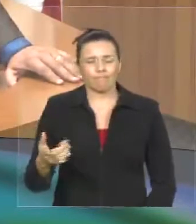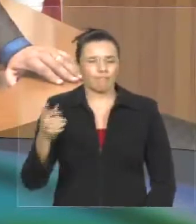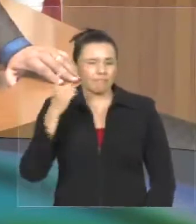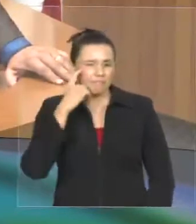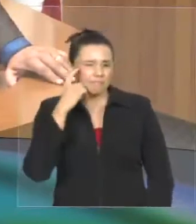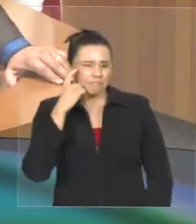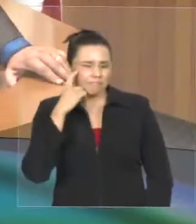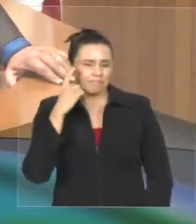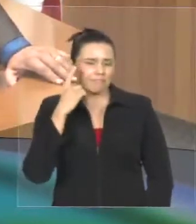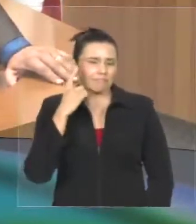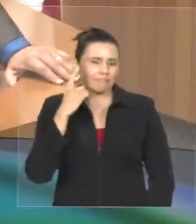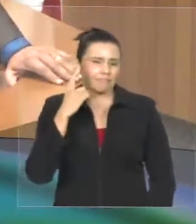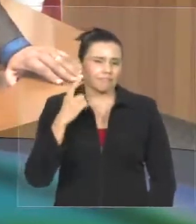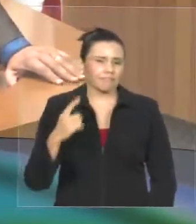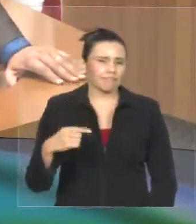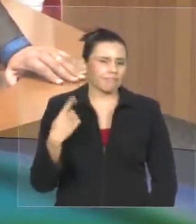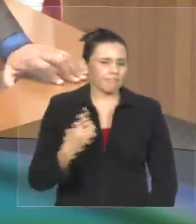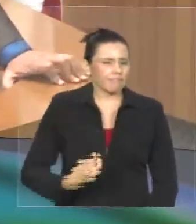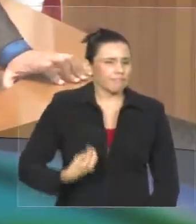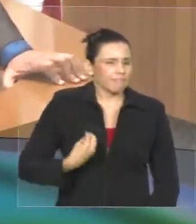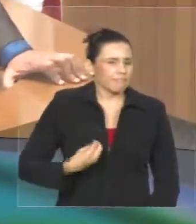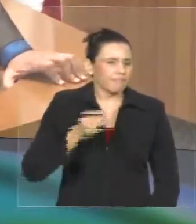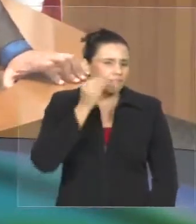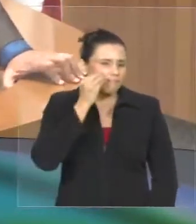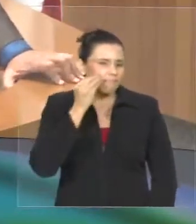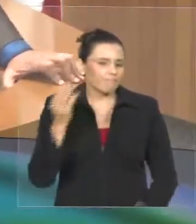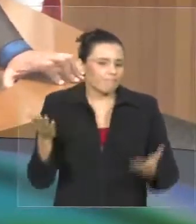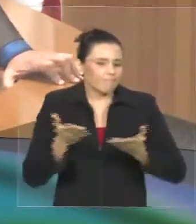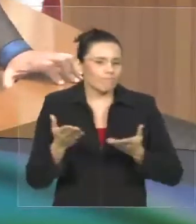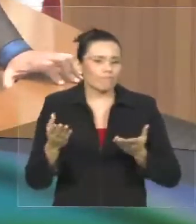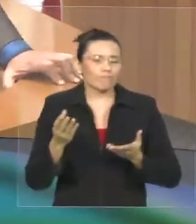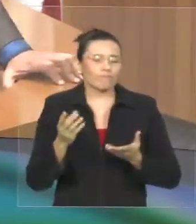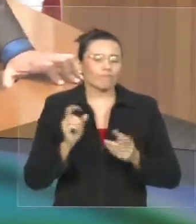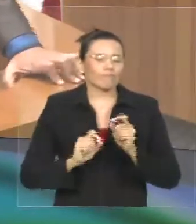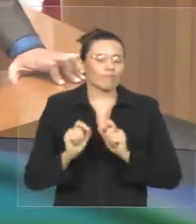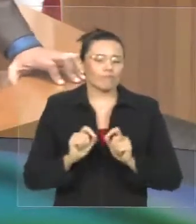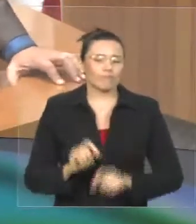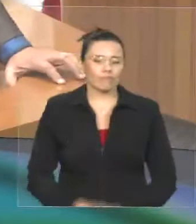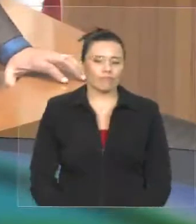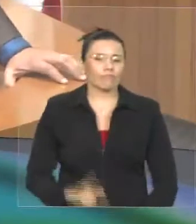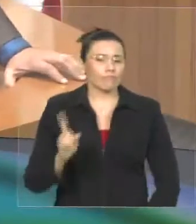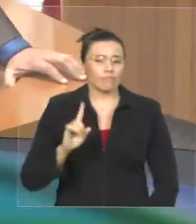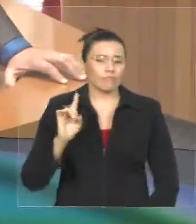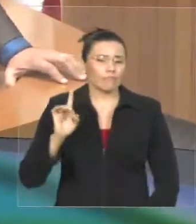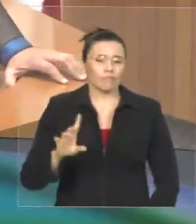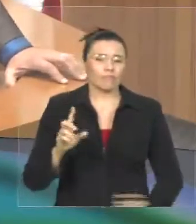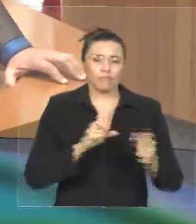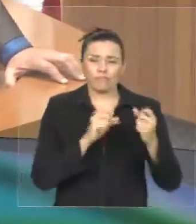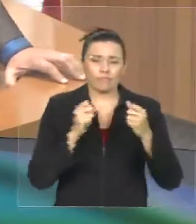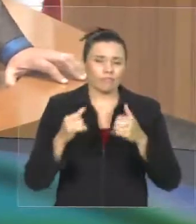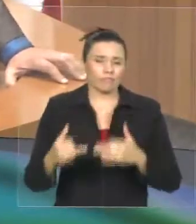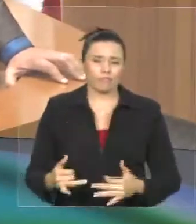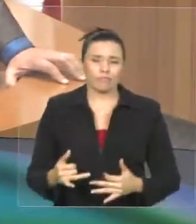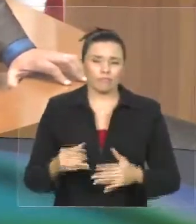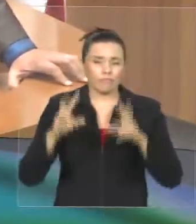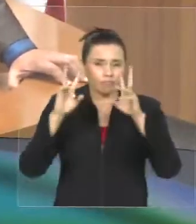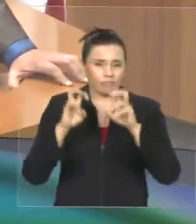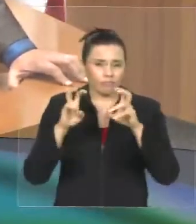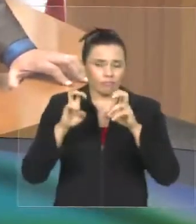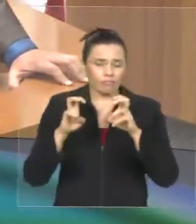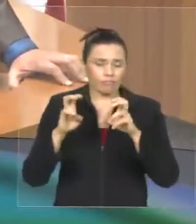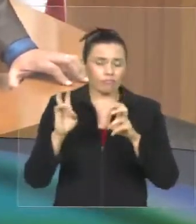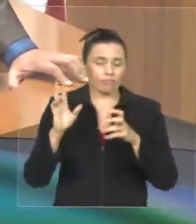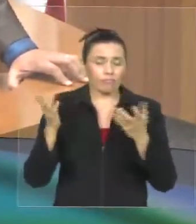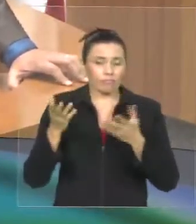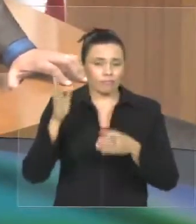avaliar somente a matéria que será votada, que está sendo discutida, sem observar